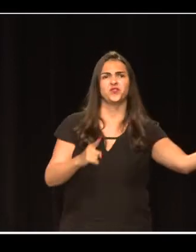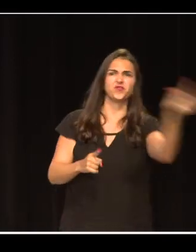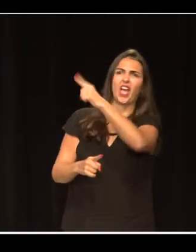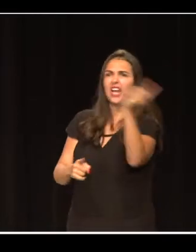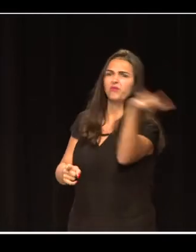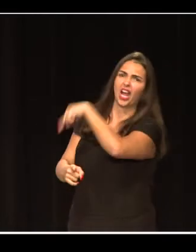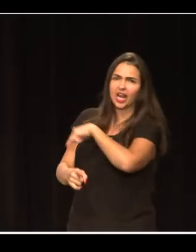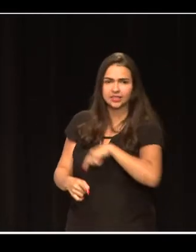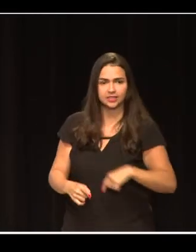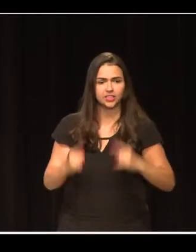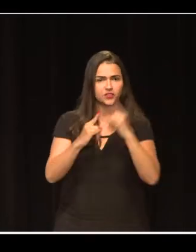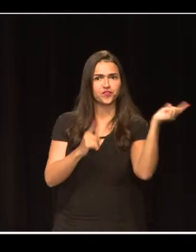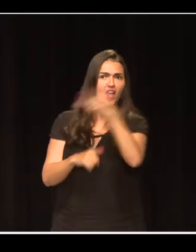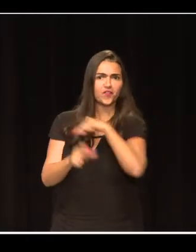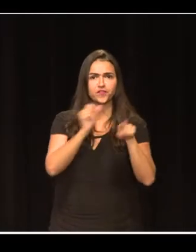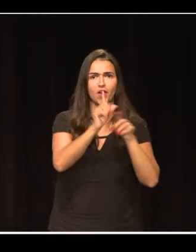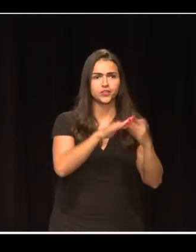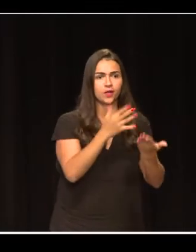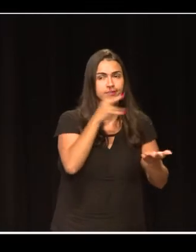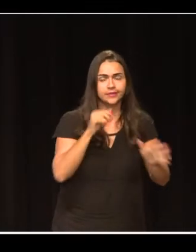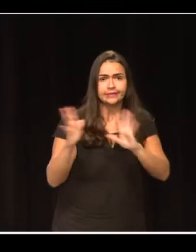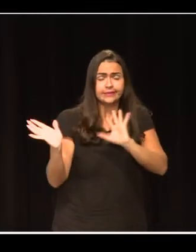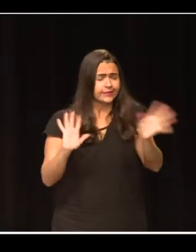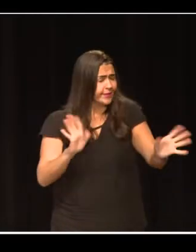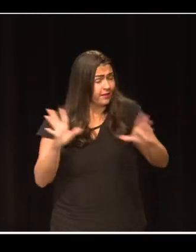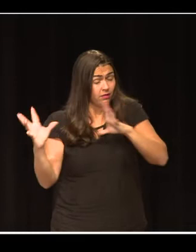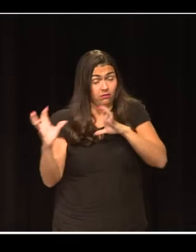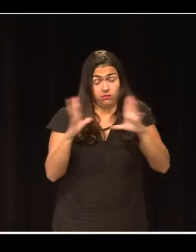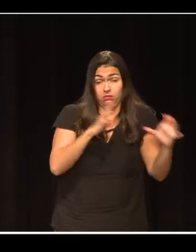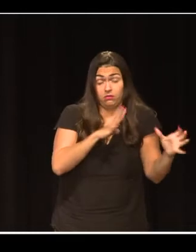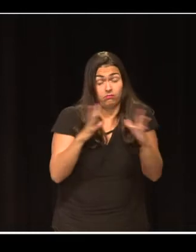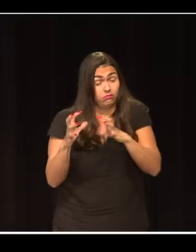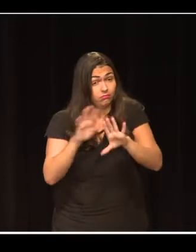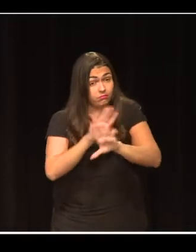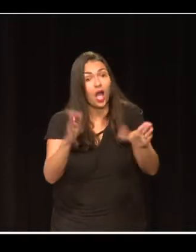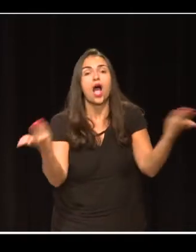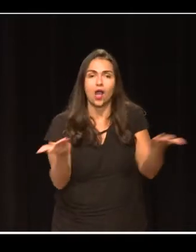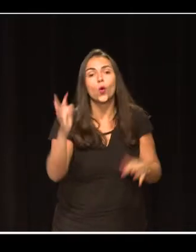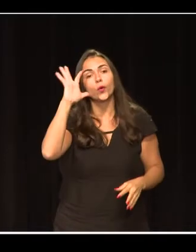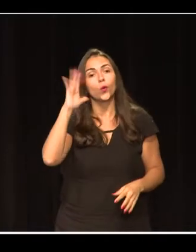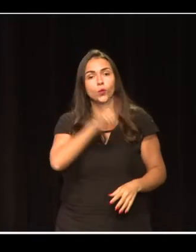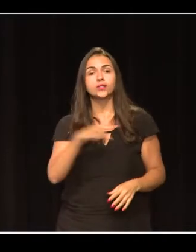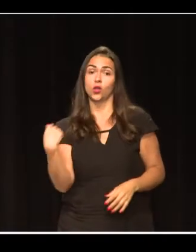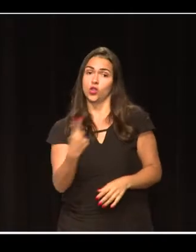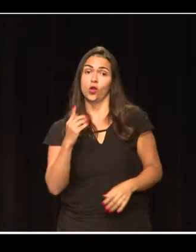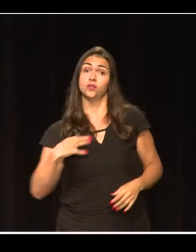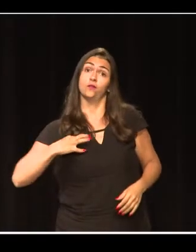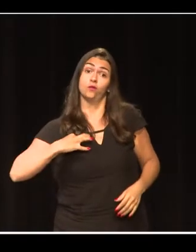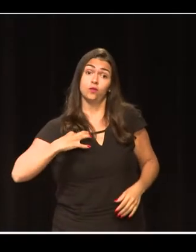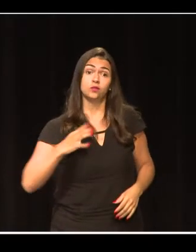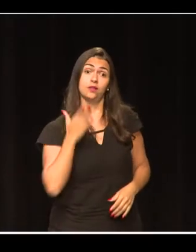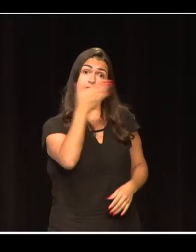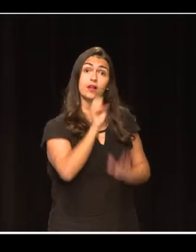tirasse o garoto de lá, mas conseguiu. Aí essa briga toda, e agora a gente está indo lá uma vez por semana,